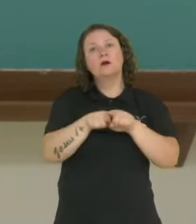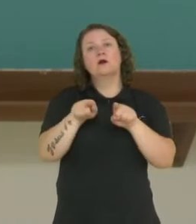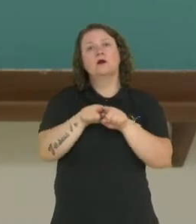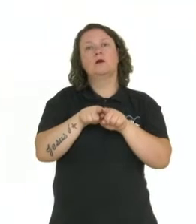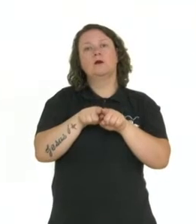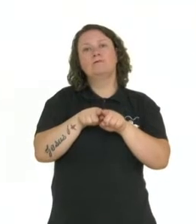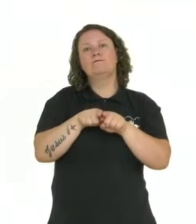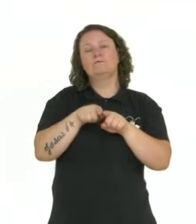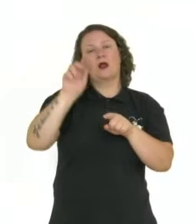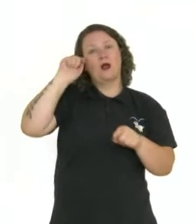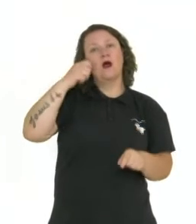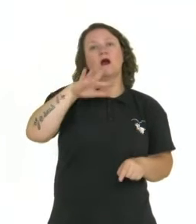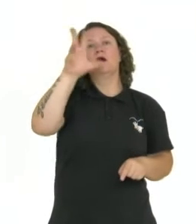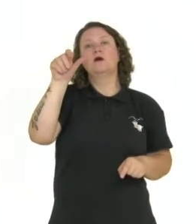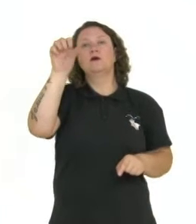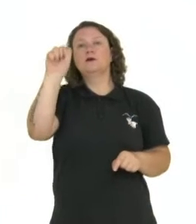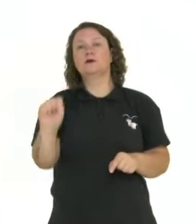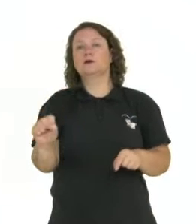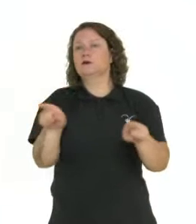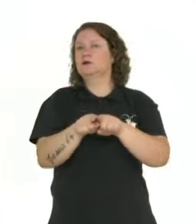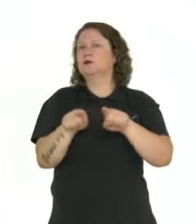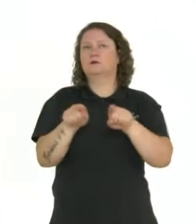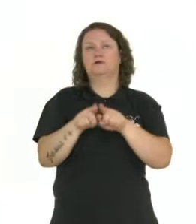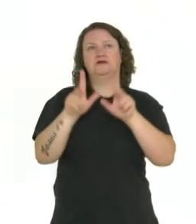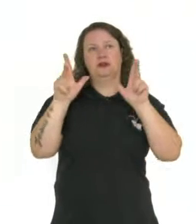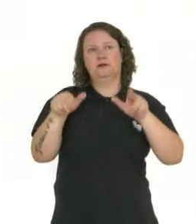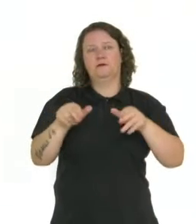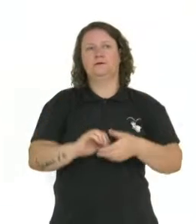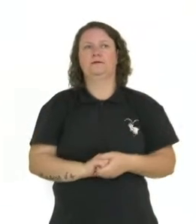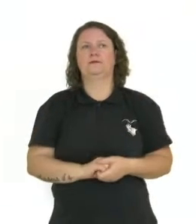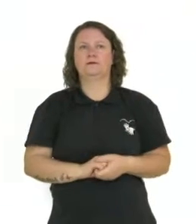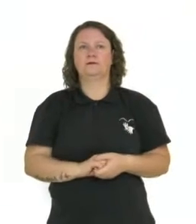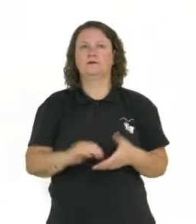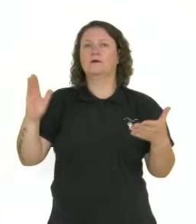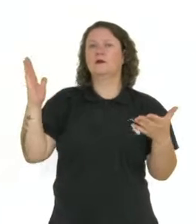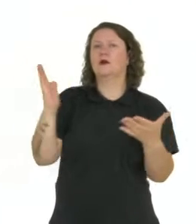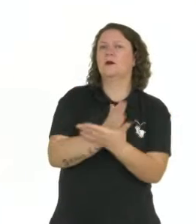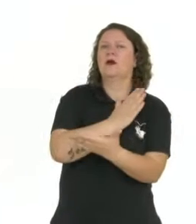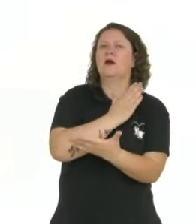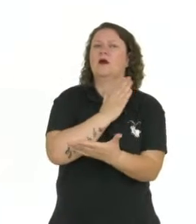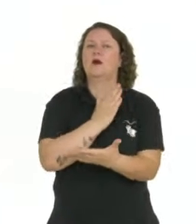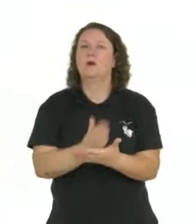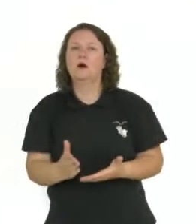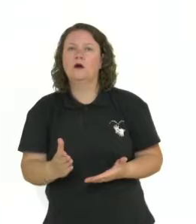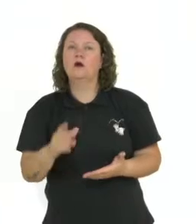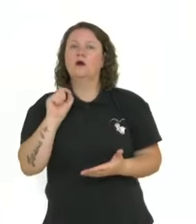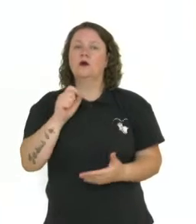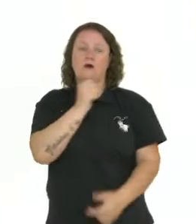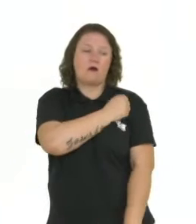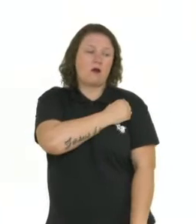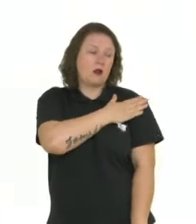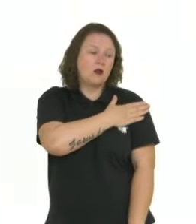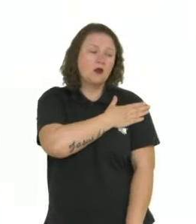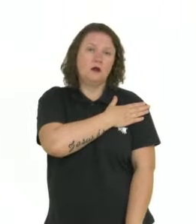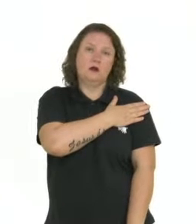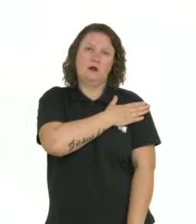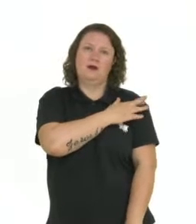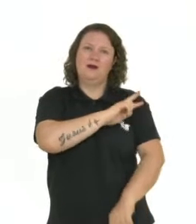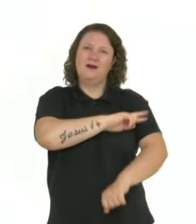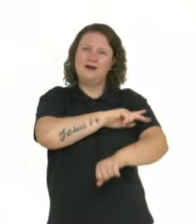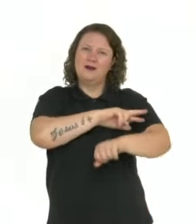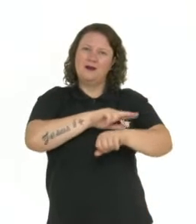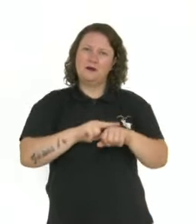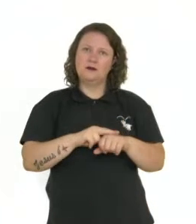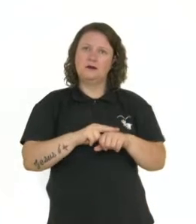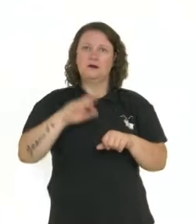foi diferente. E aqui temos, então, olha só, o Apartheid, então, foi um regime de segregação racial que vigorou